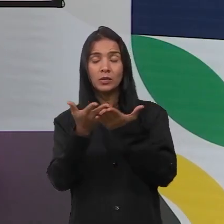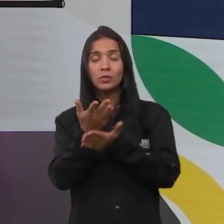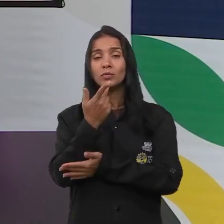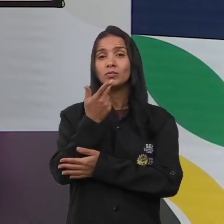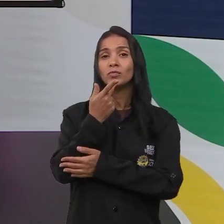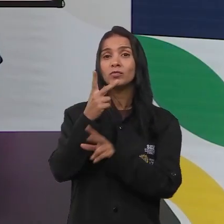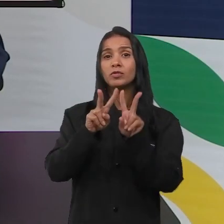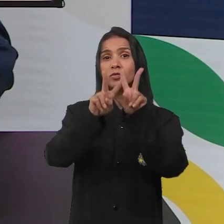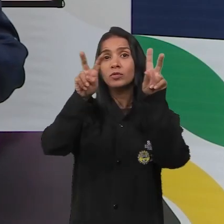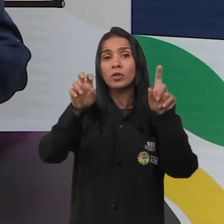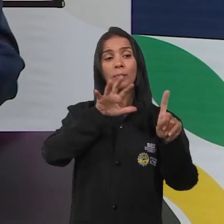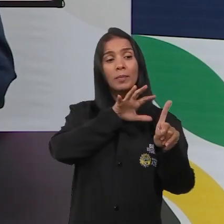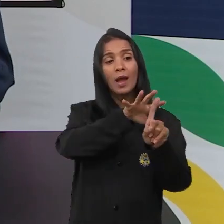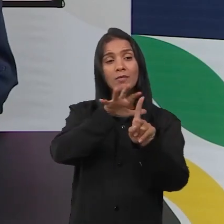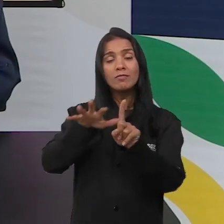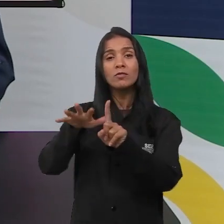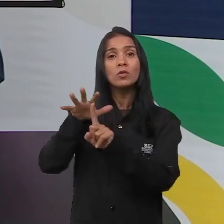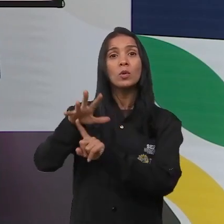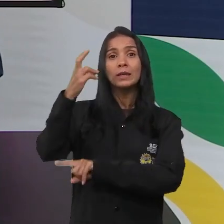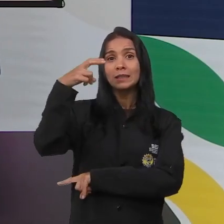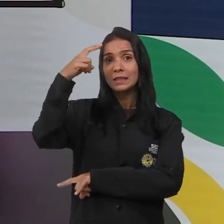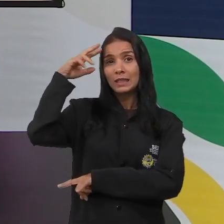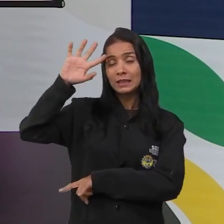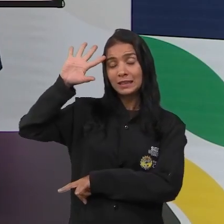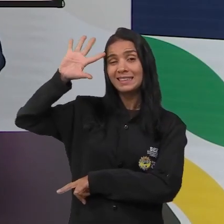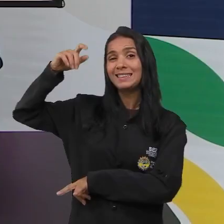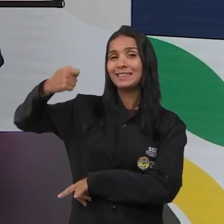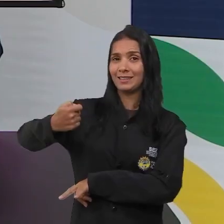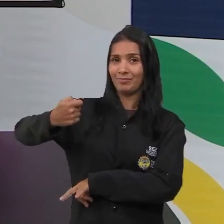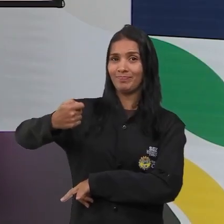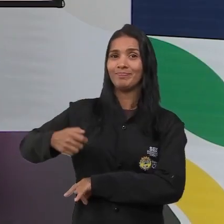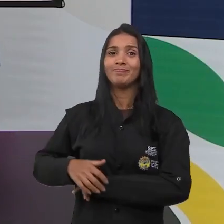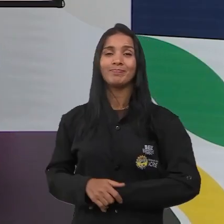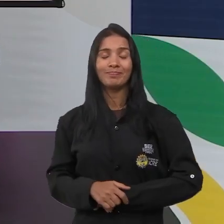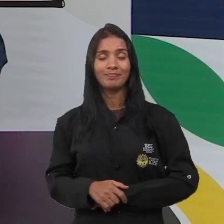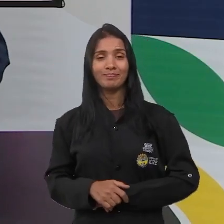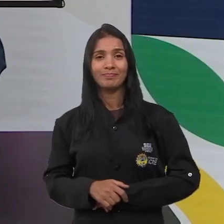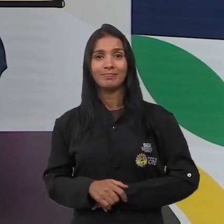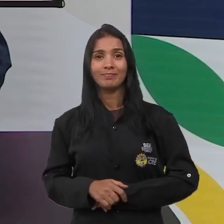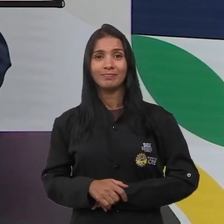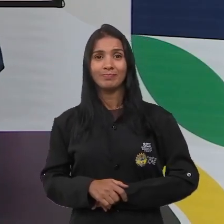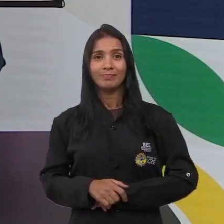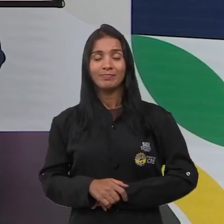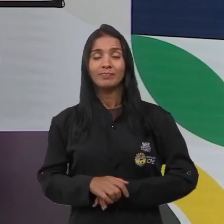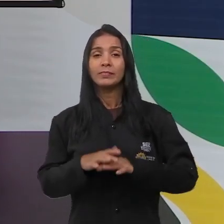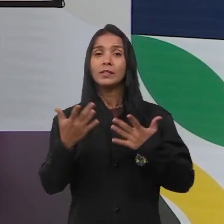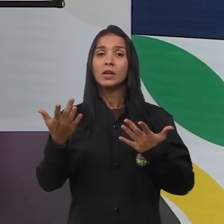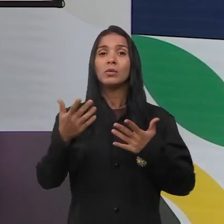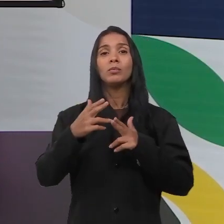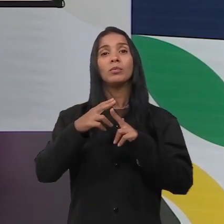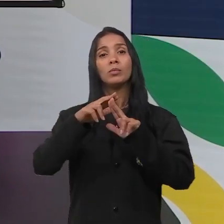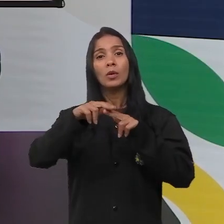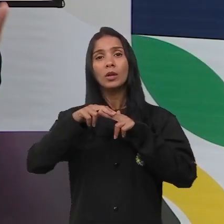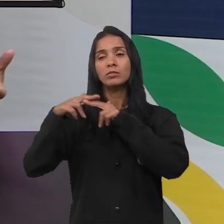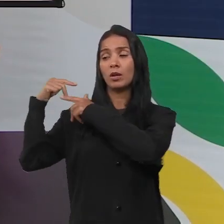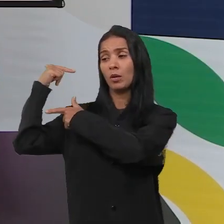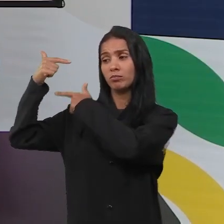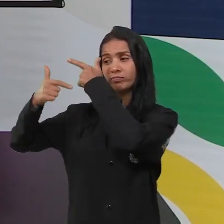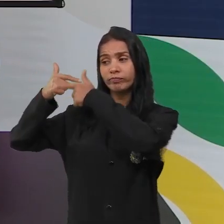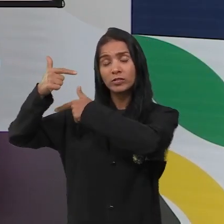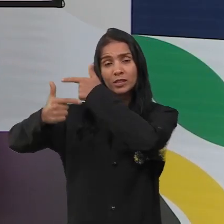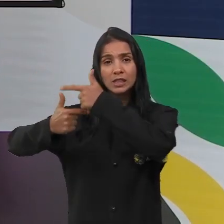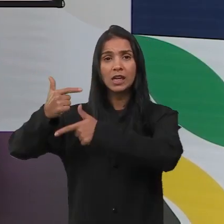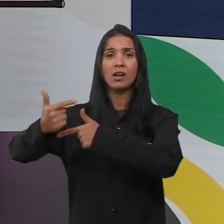da cultura africana aqui no nosso estado. Bem, eu quero começar falando da herança deixada aí